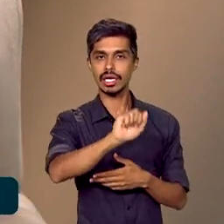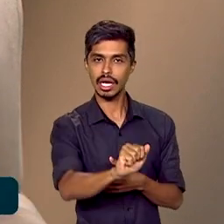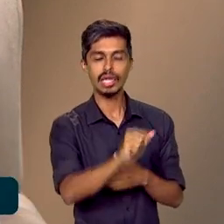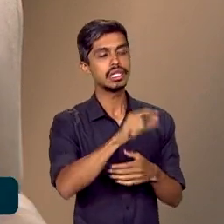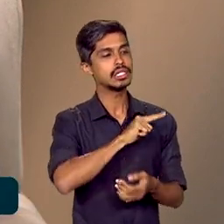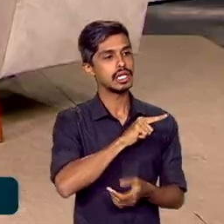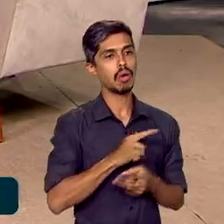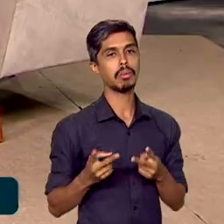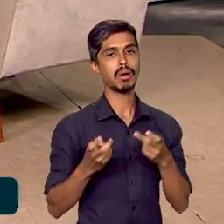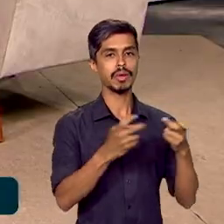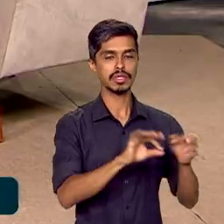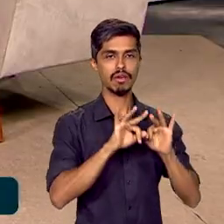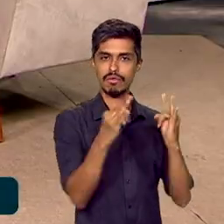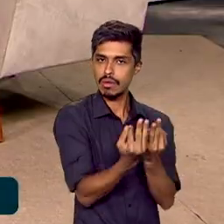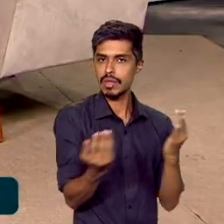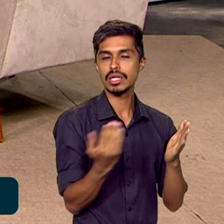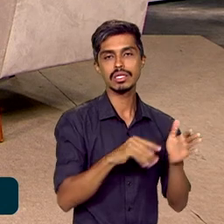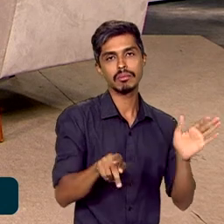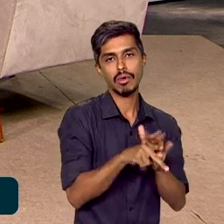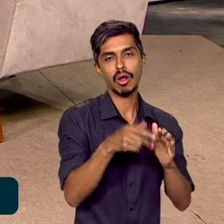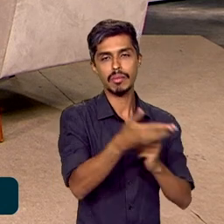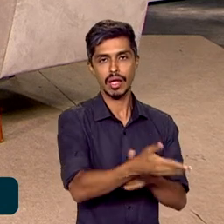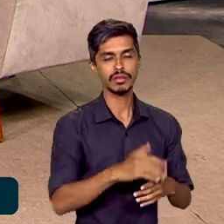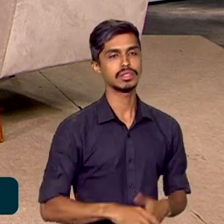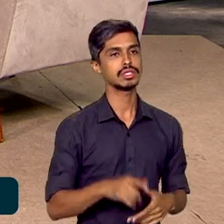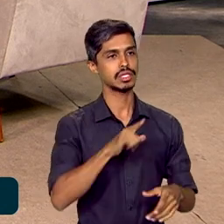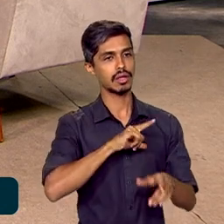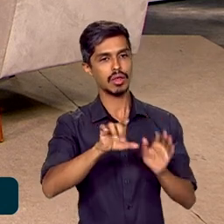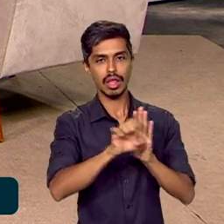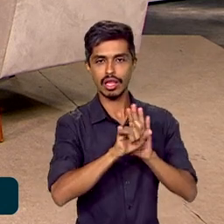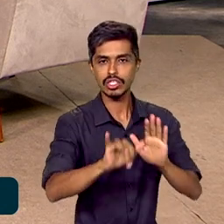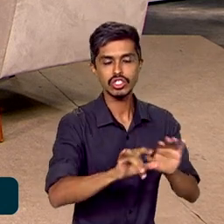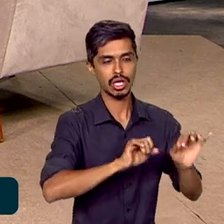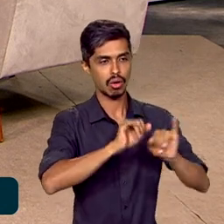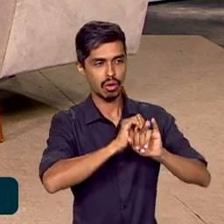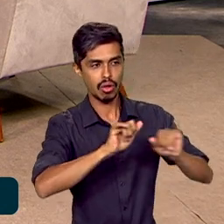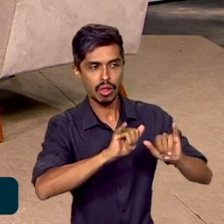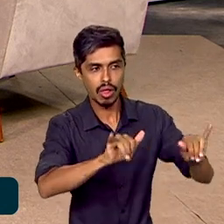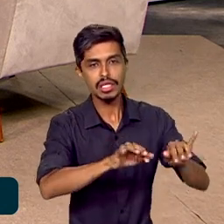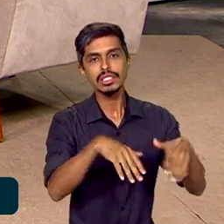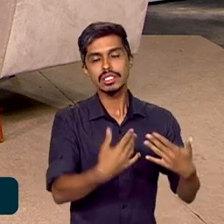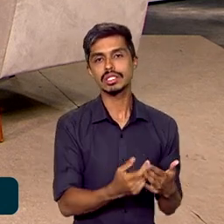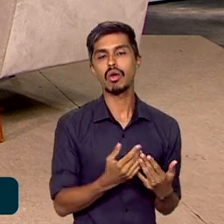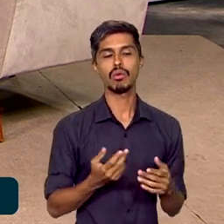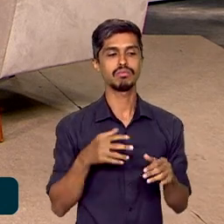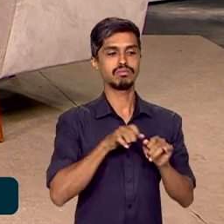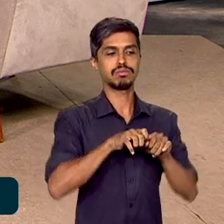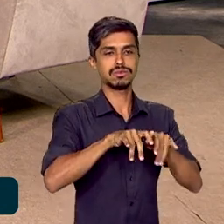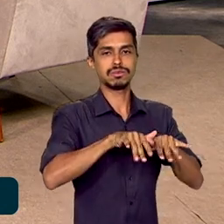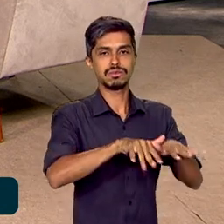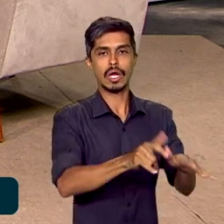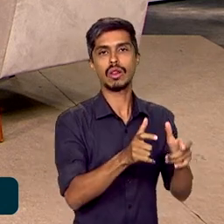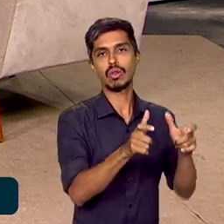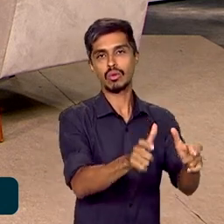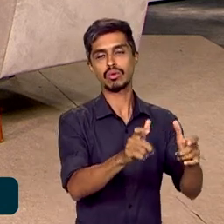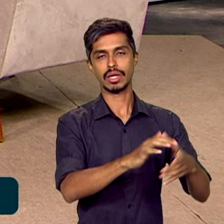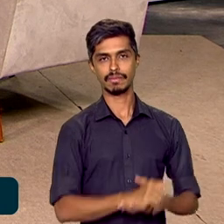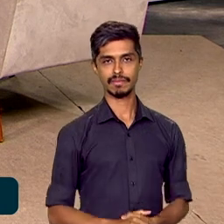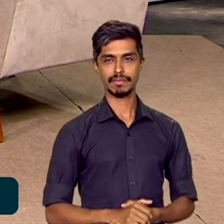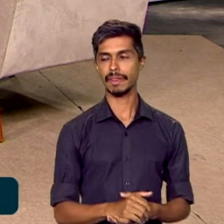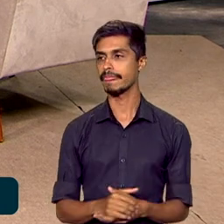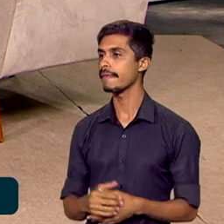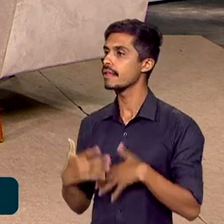de identificação das famílias, seleção a partir de edital, e elas vão ocupar os espaços criados nos assentamentos. E